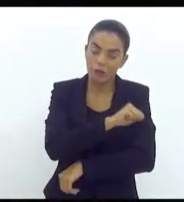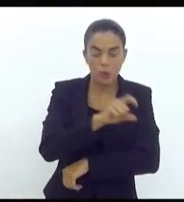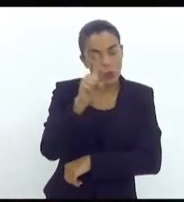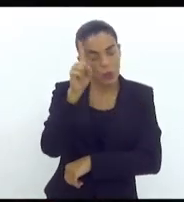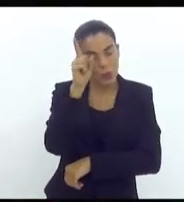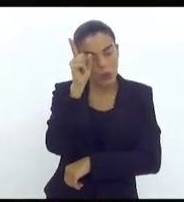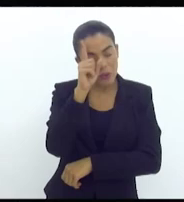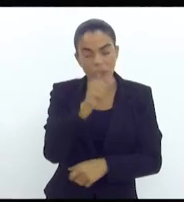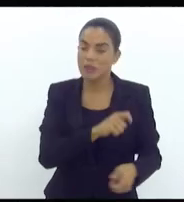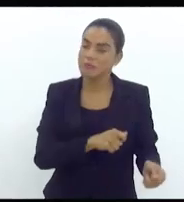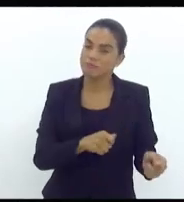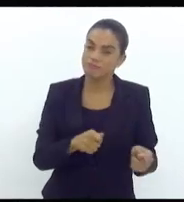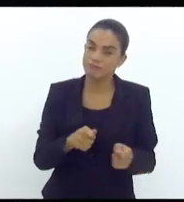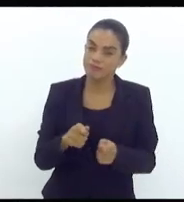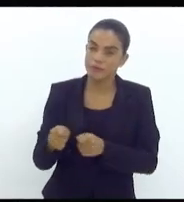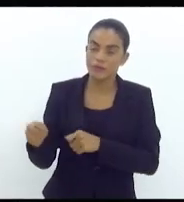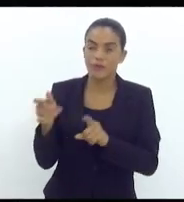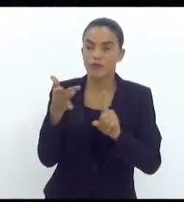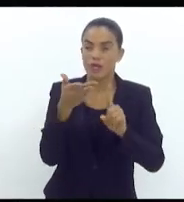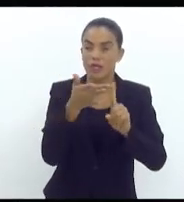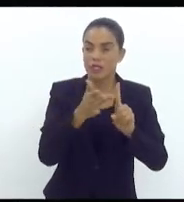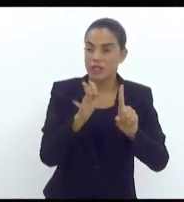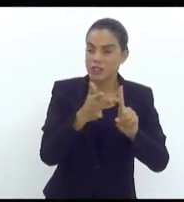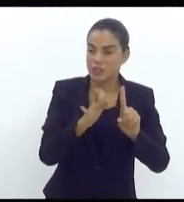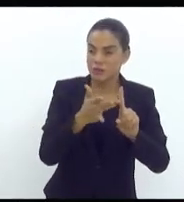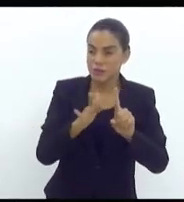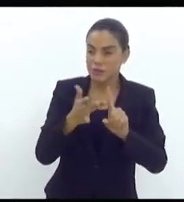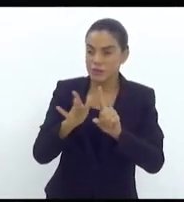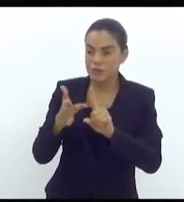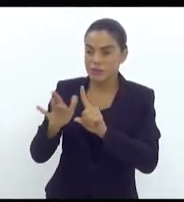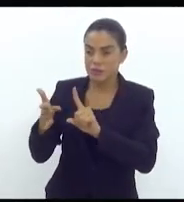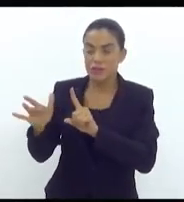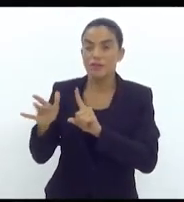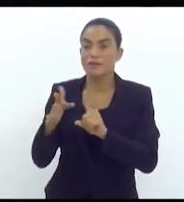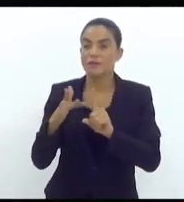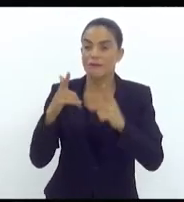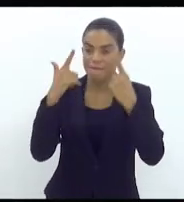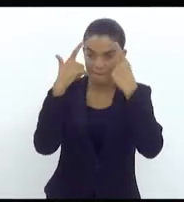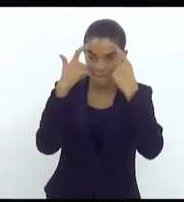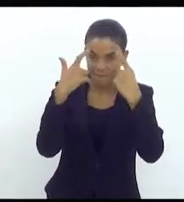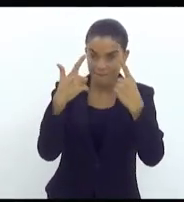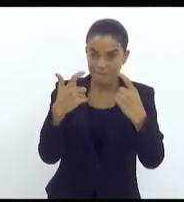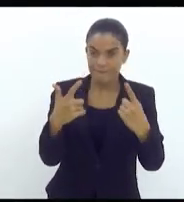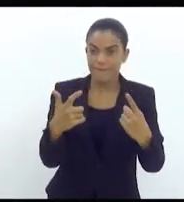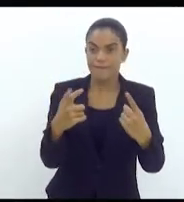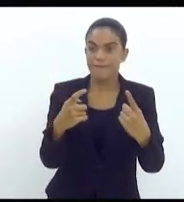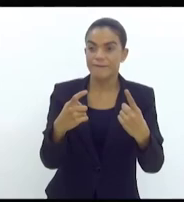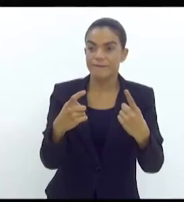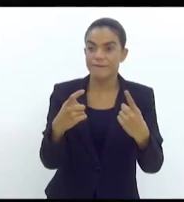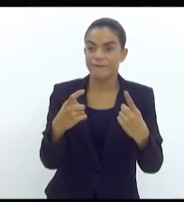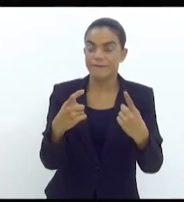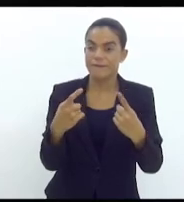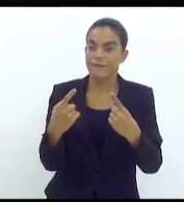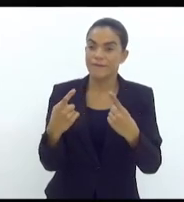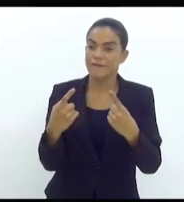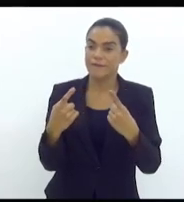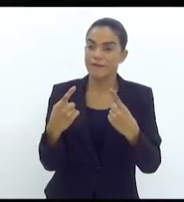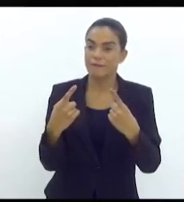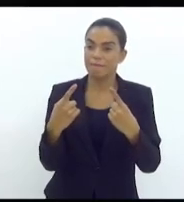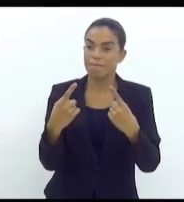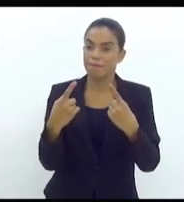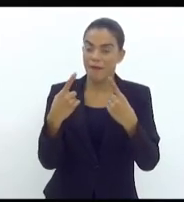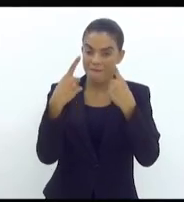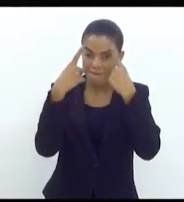dias são vítimas da violência quanto mais